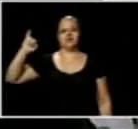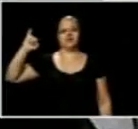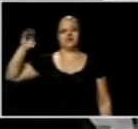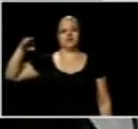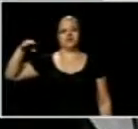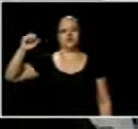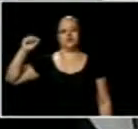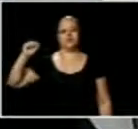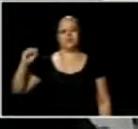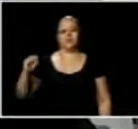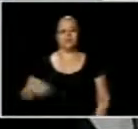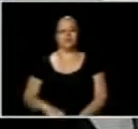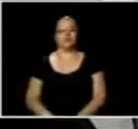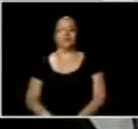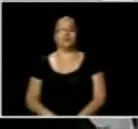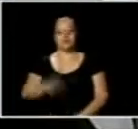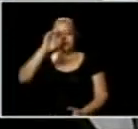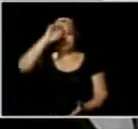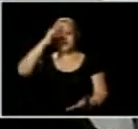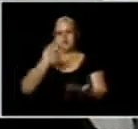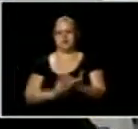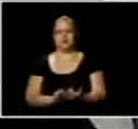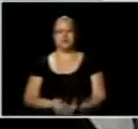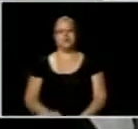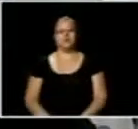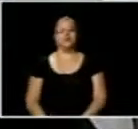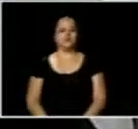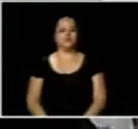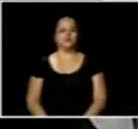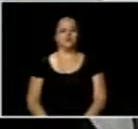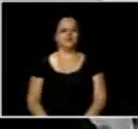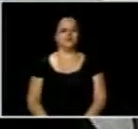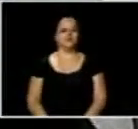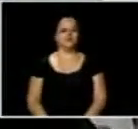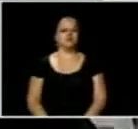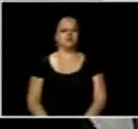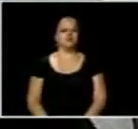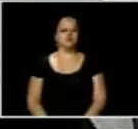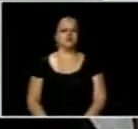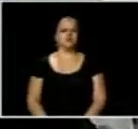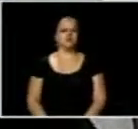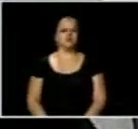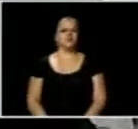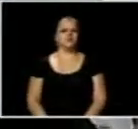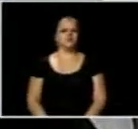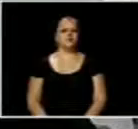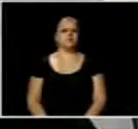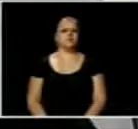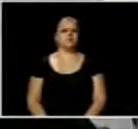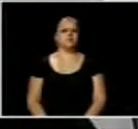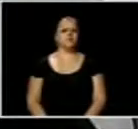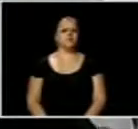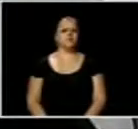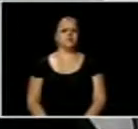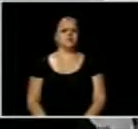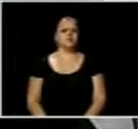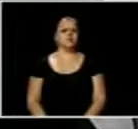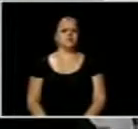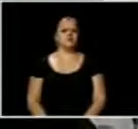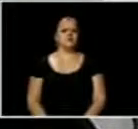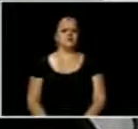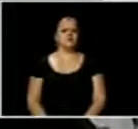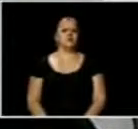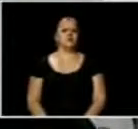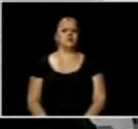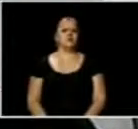uma questão de, sabe, pessoal, uma ligação de proximidade com uma pessoa que trabalha